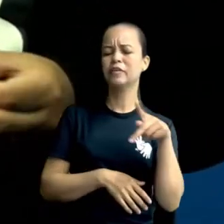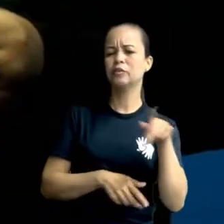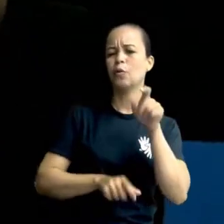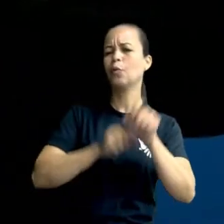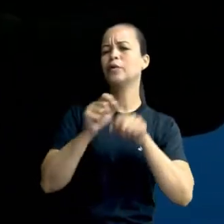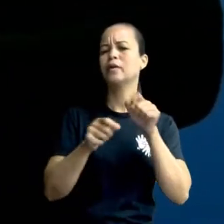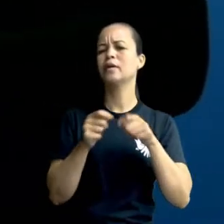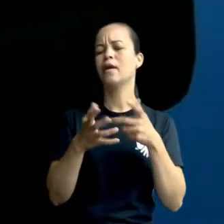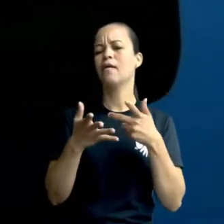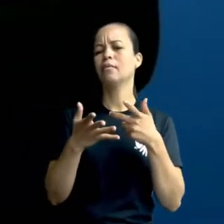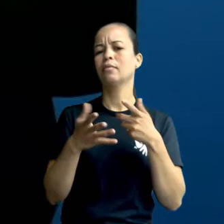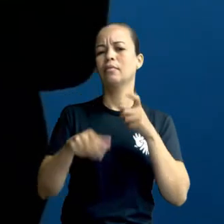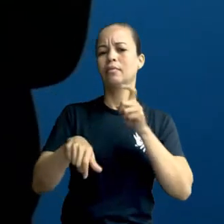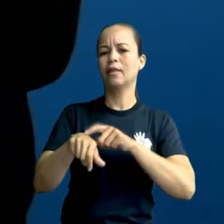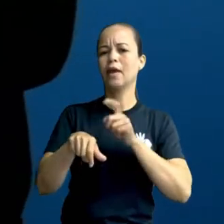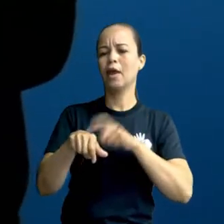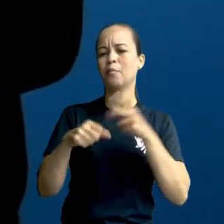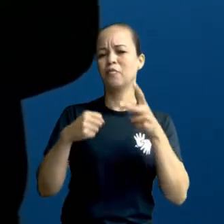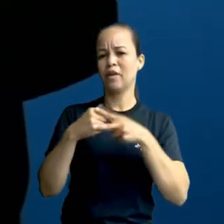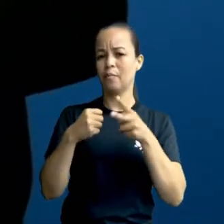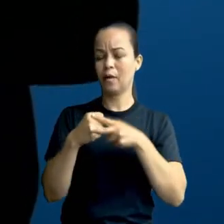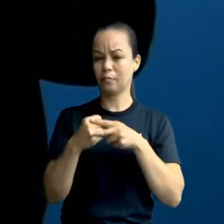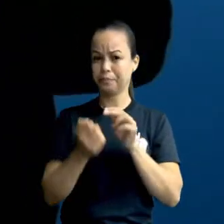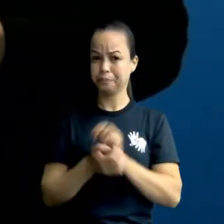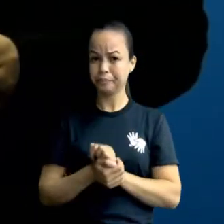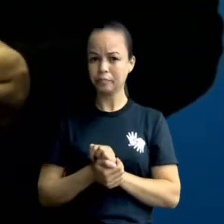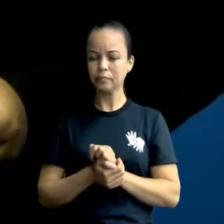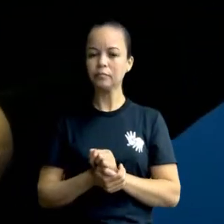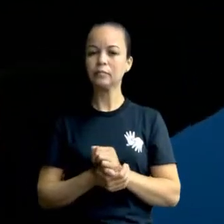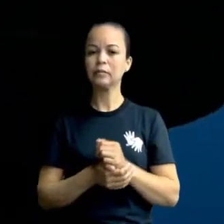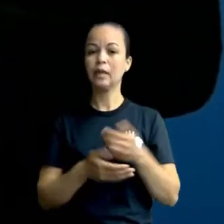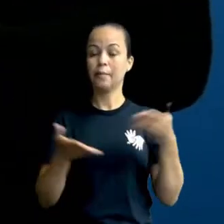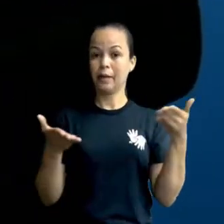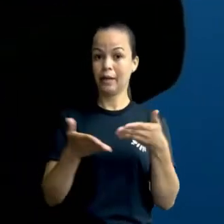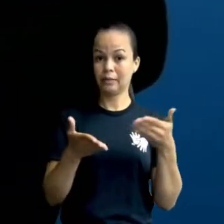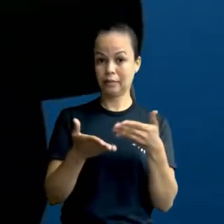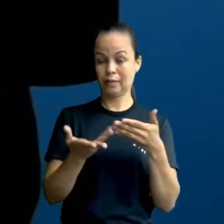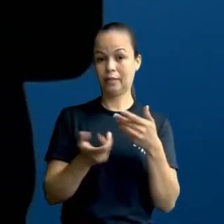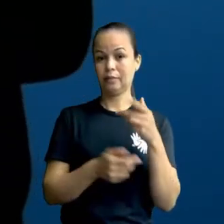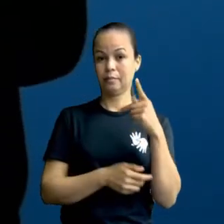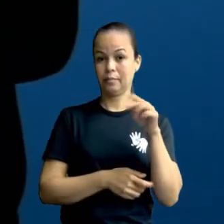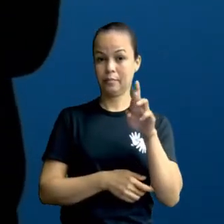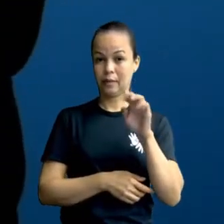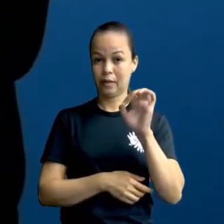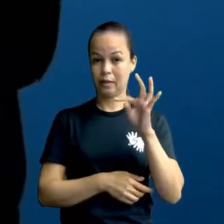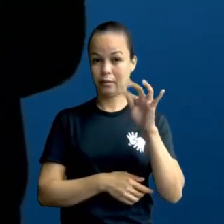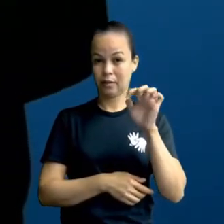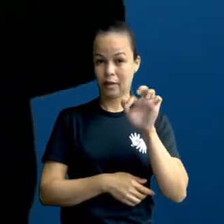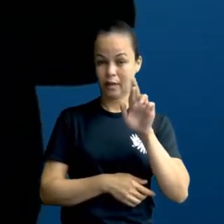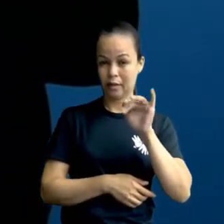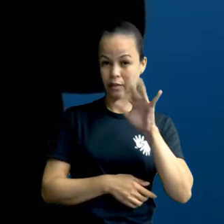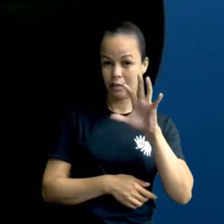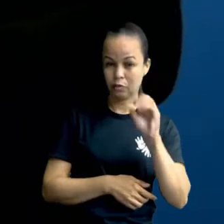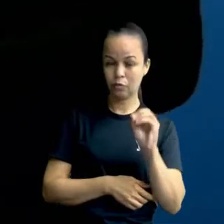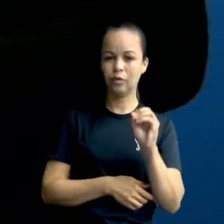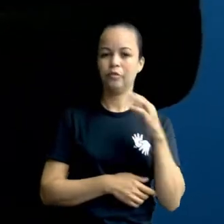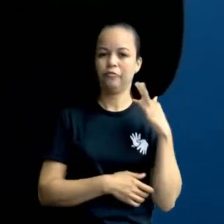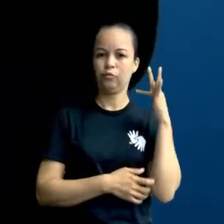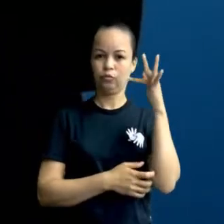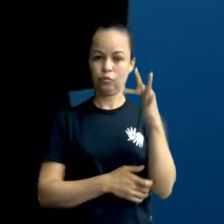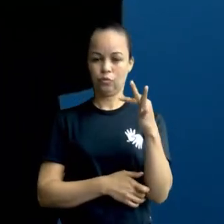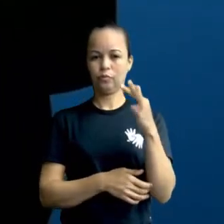verbais, presente, pretérito e futuro, indicam quando ocorre a